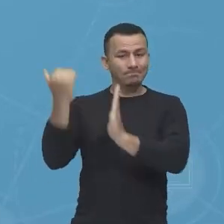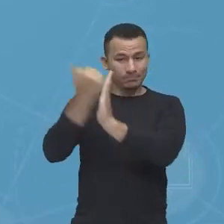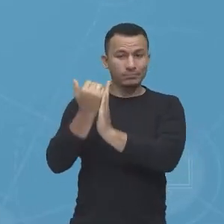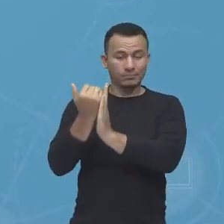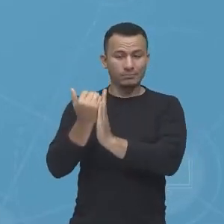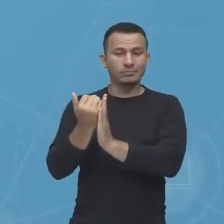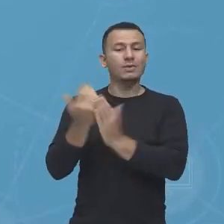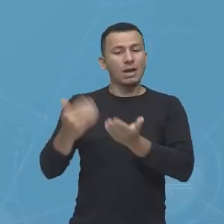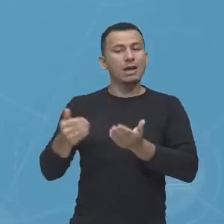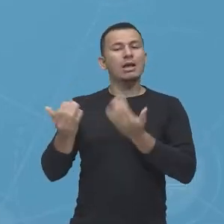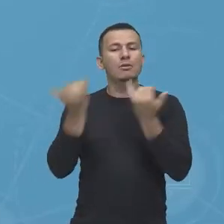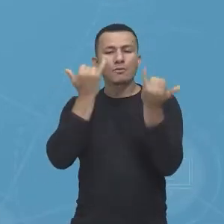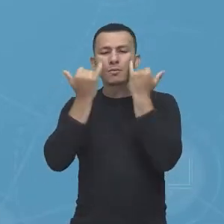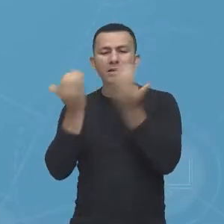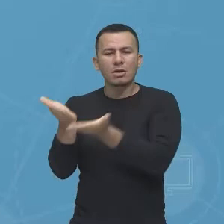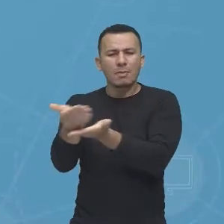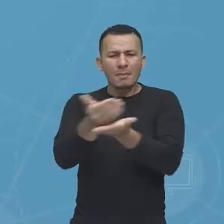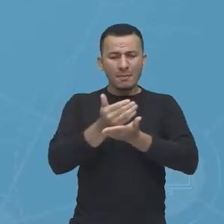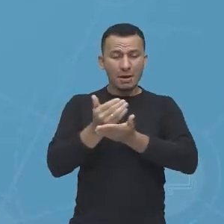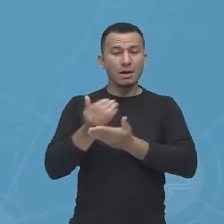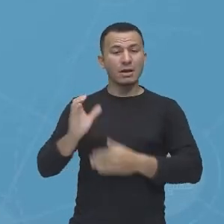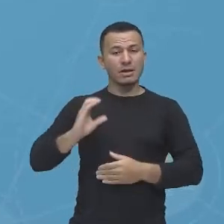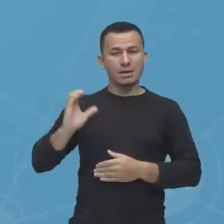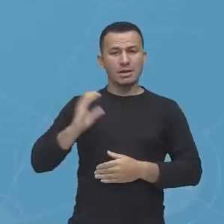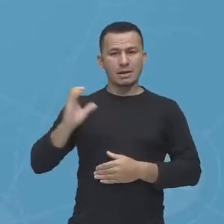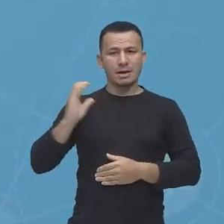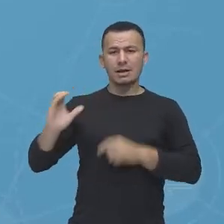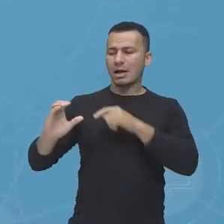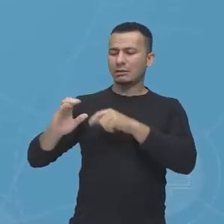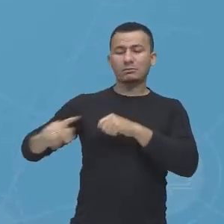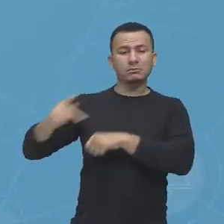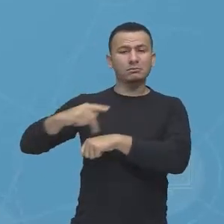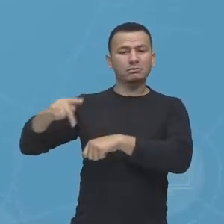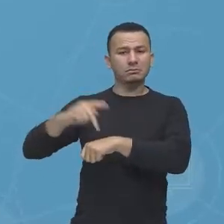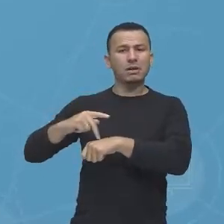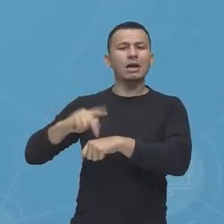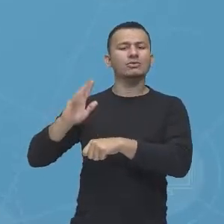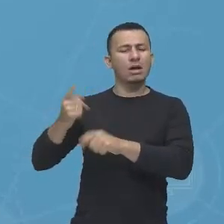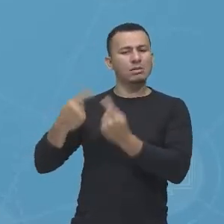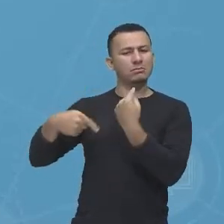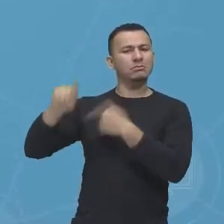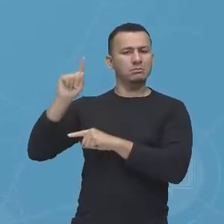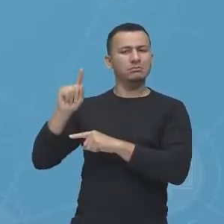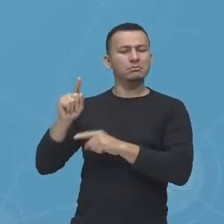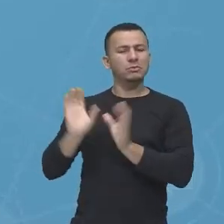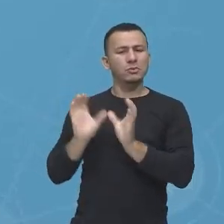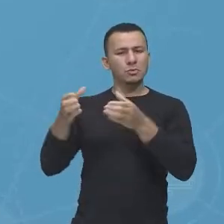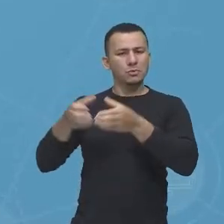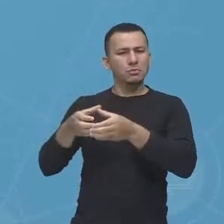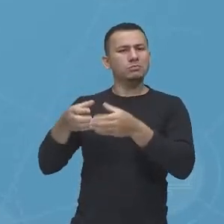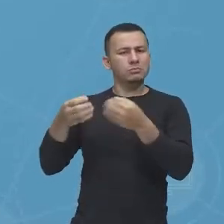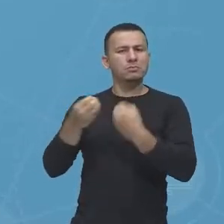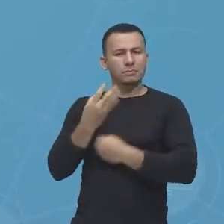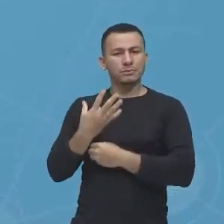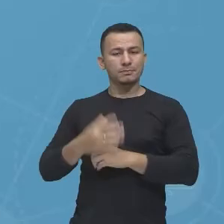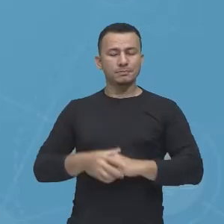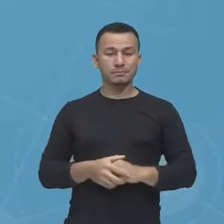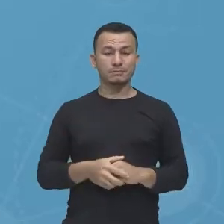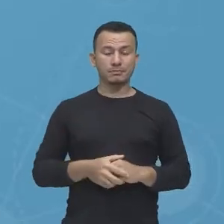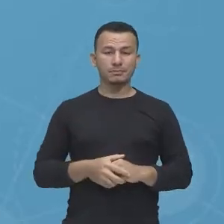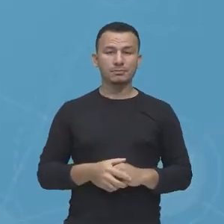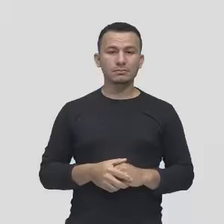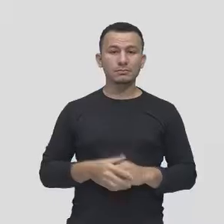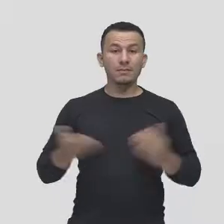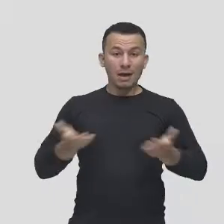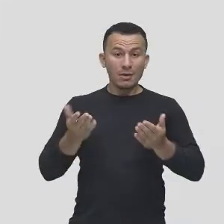também é um dado que mostra aí que o Canadá, né, é considerado um país aí que está num grupo muito seleto, né. Pessoal, essas imagens